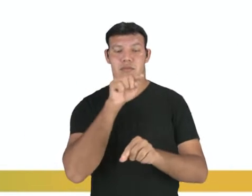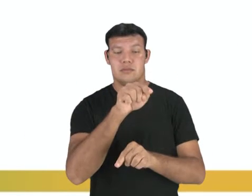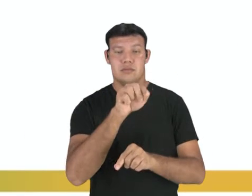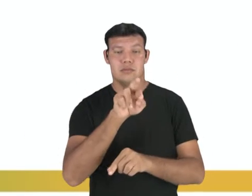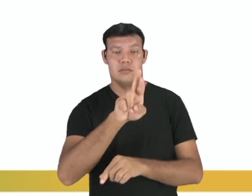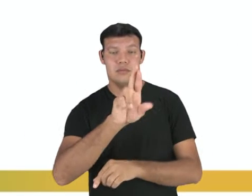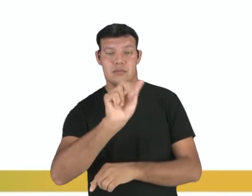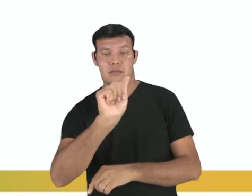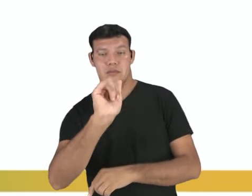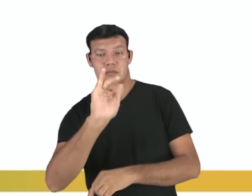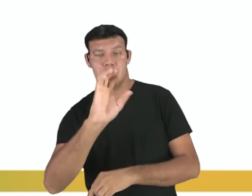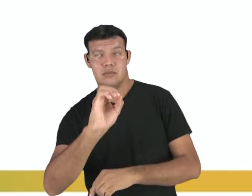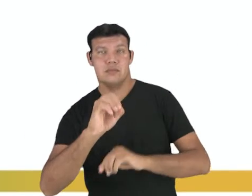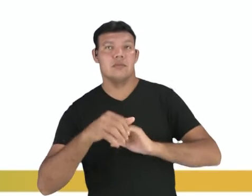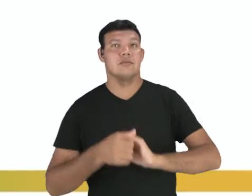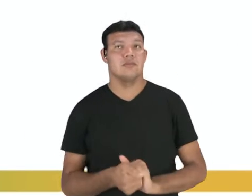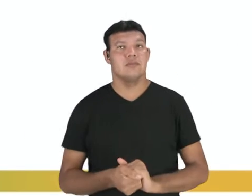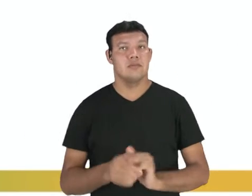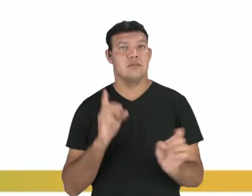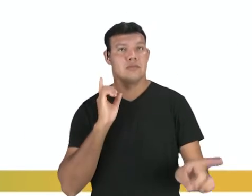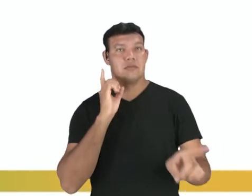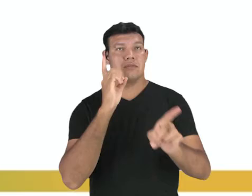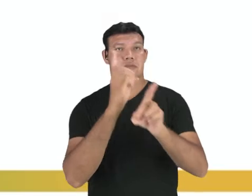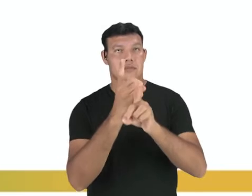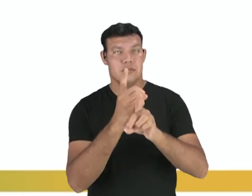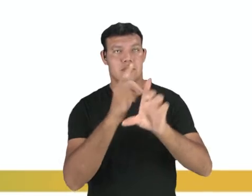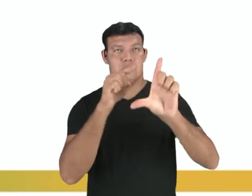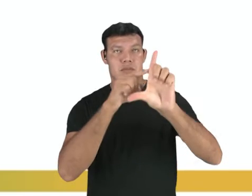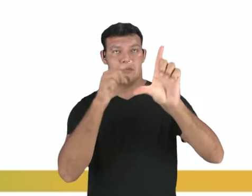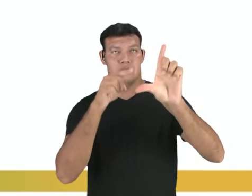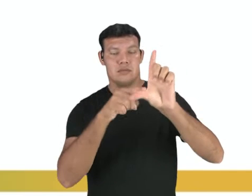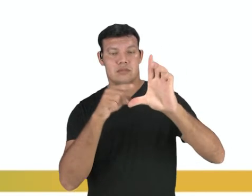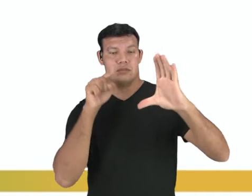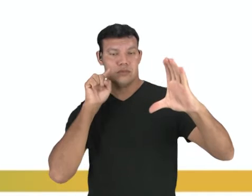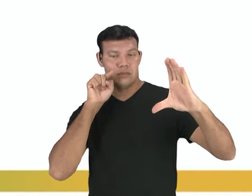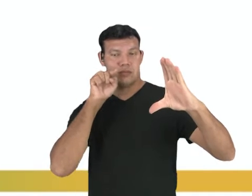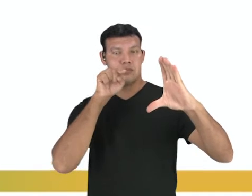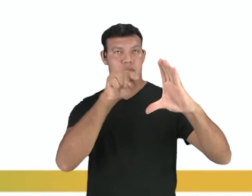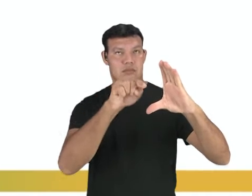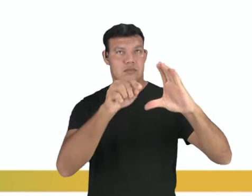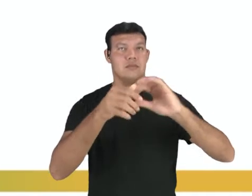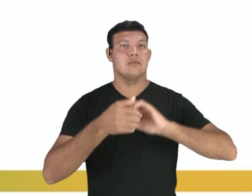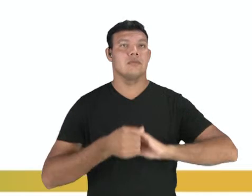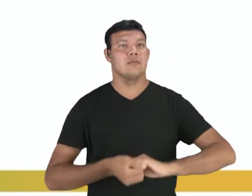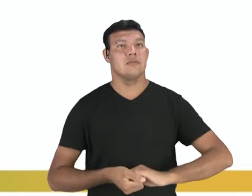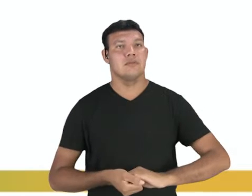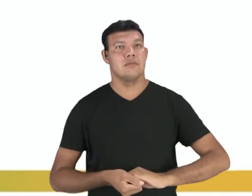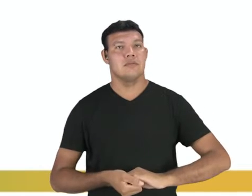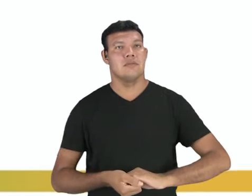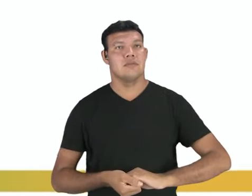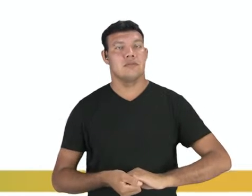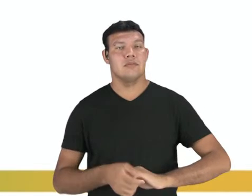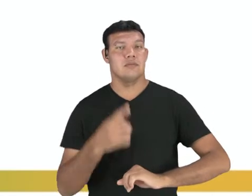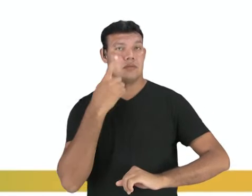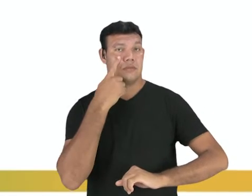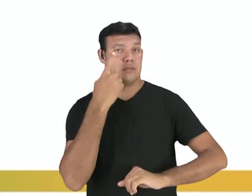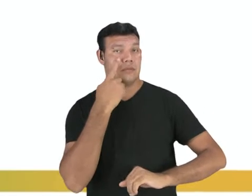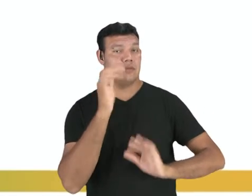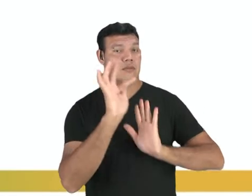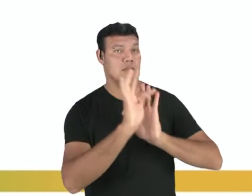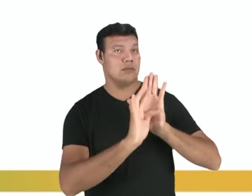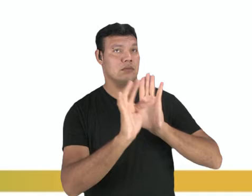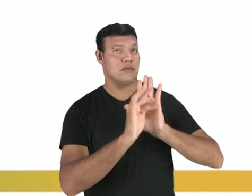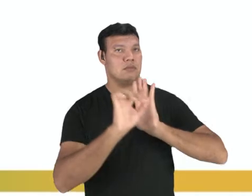raio R tá determinamos a meio-dia da do ângulo central irradiando então aí olha aí